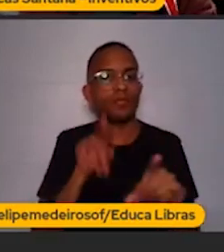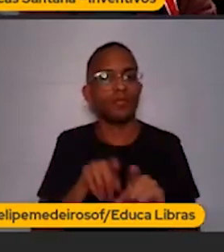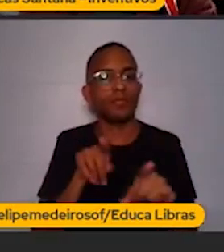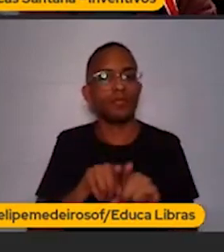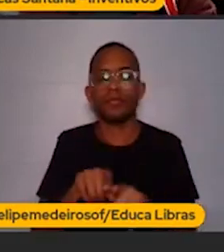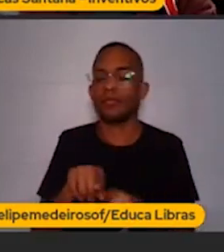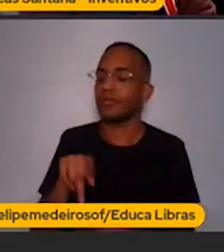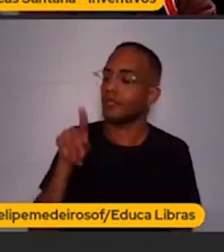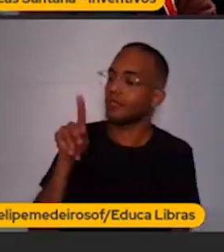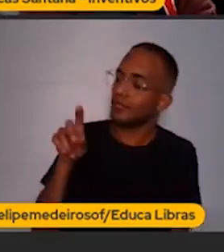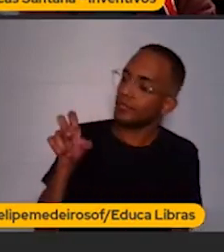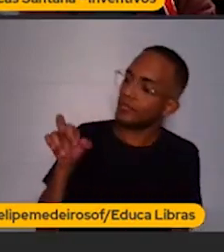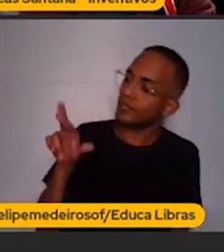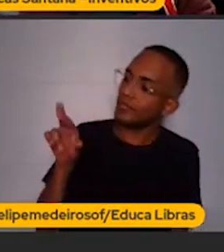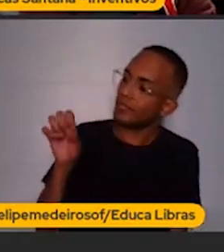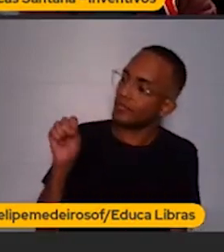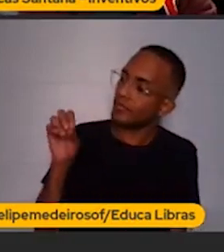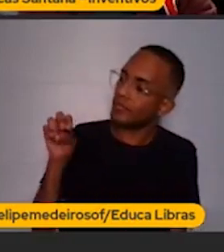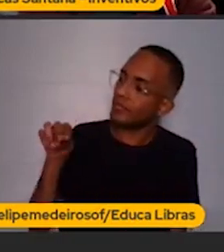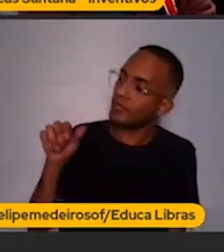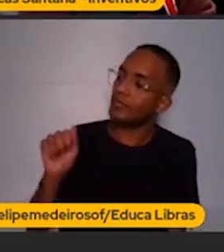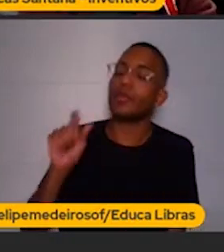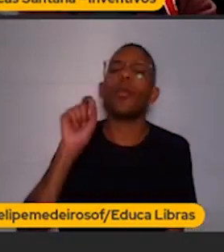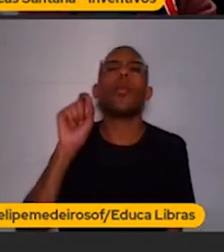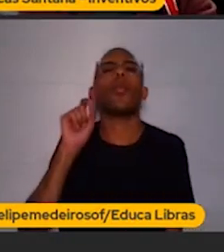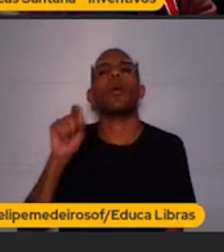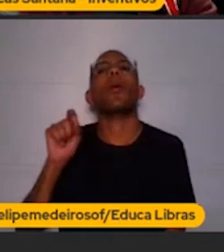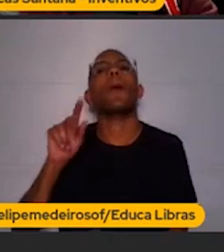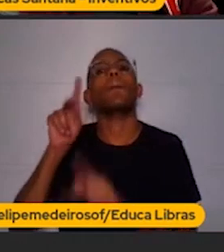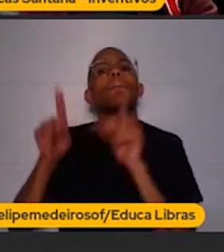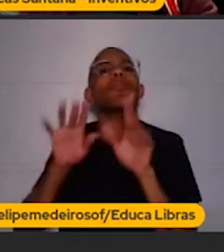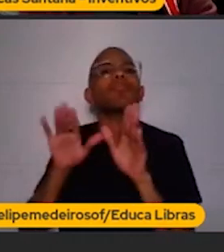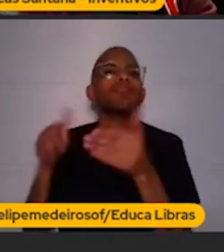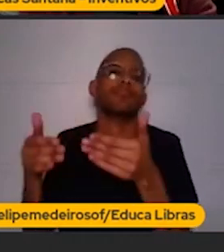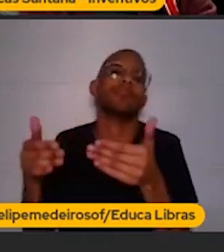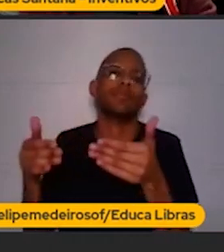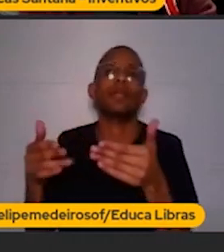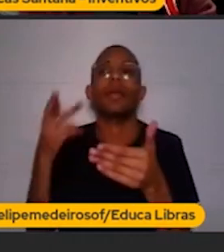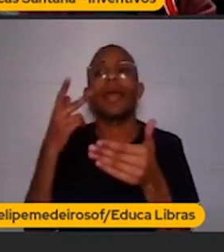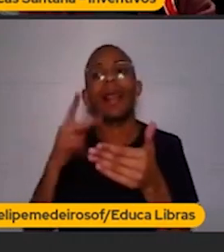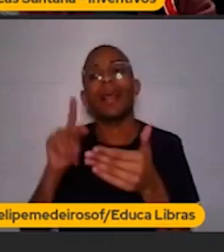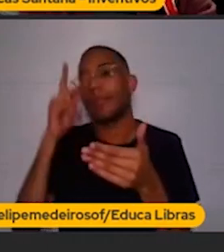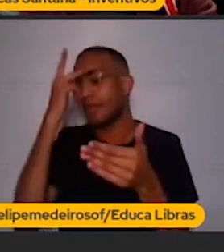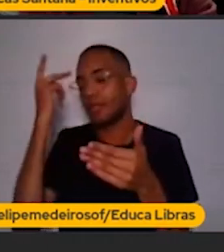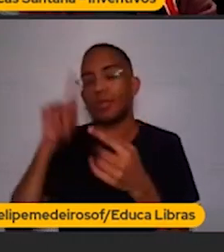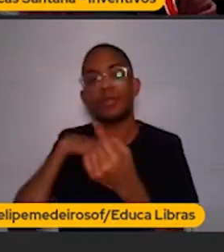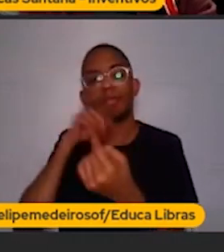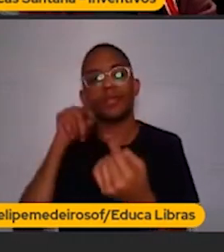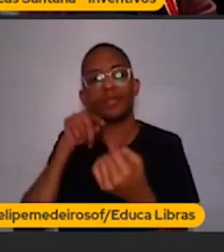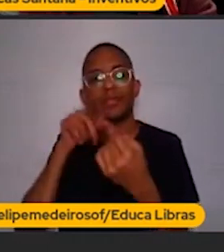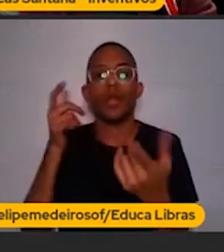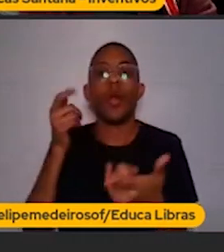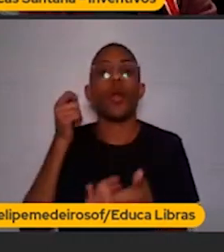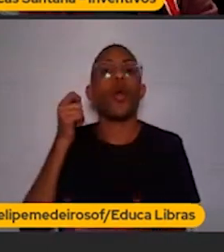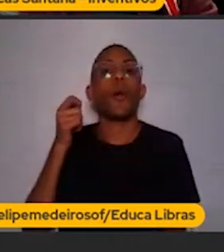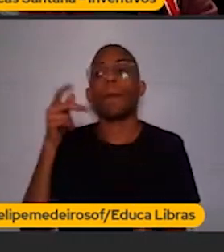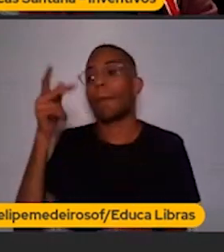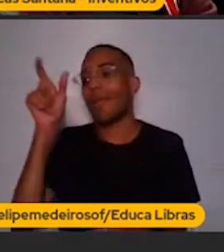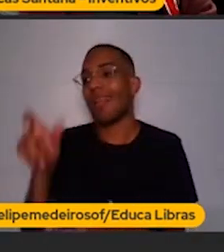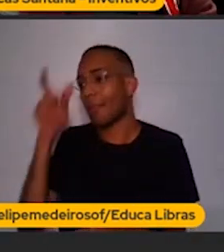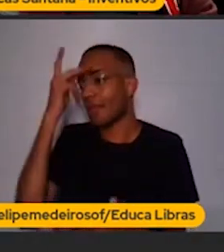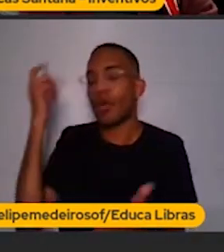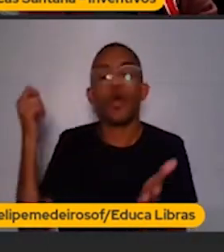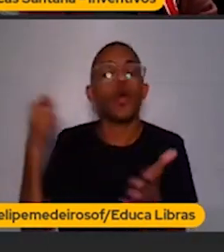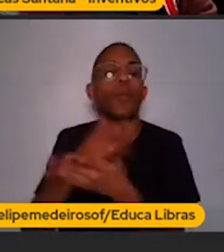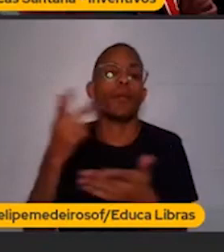persona que é nada mais, nada menos do que o seu público-alvo, que é aquela pessoa ideal, aquele seu comprador ideal. Algumas pessoas vão